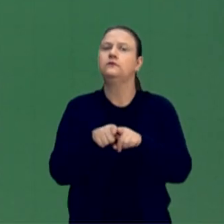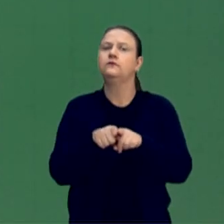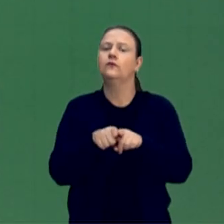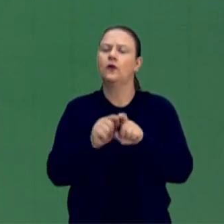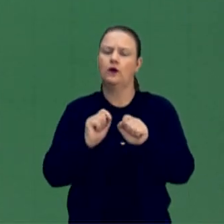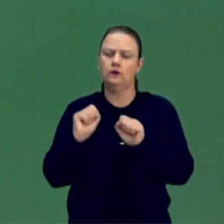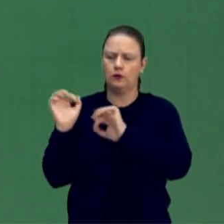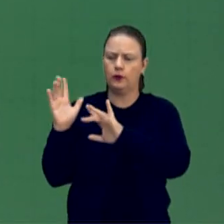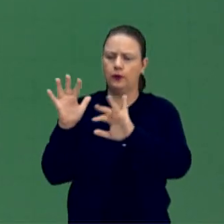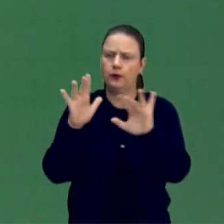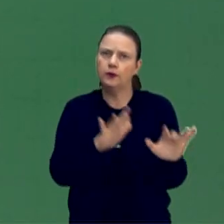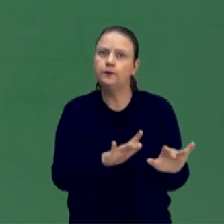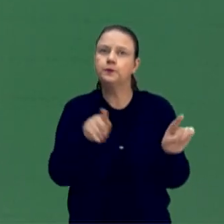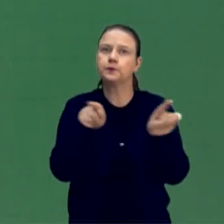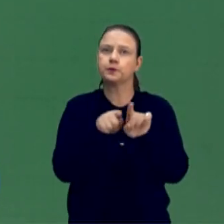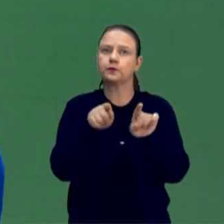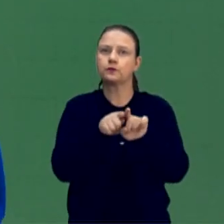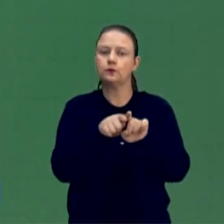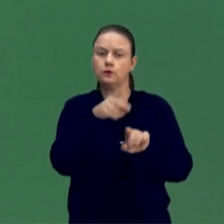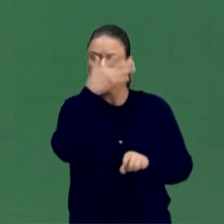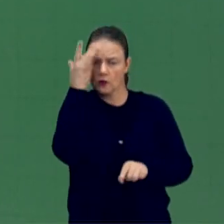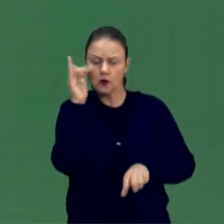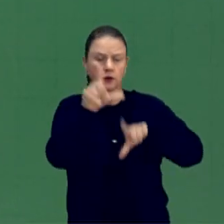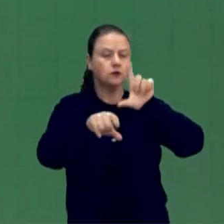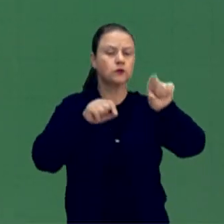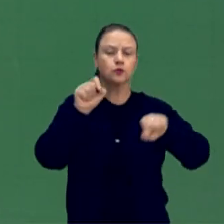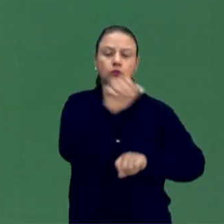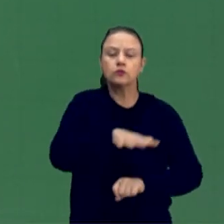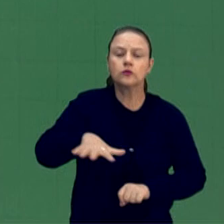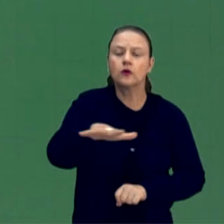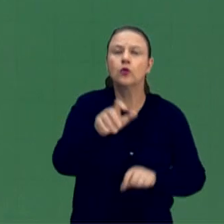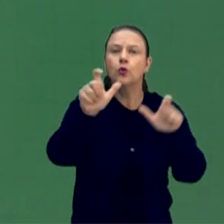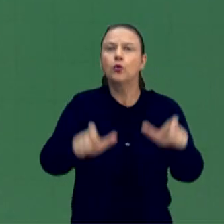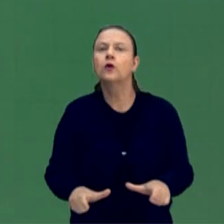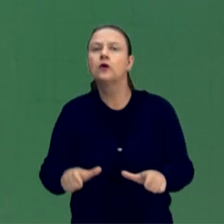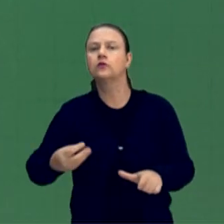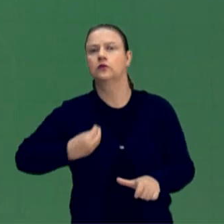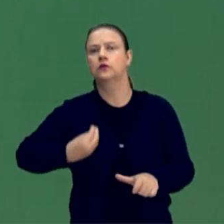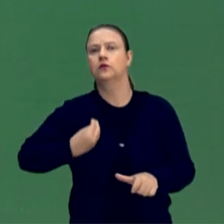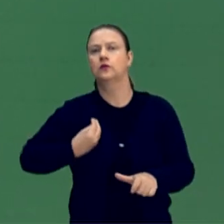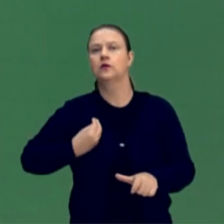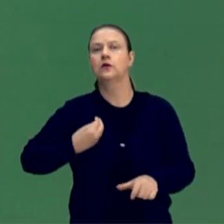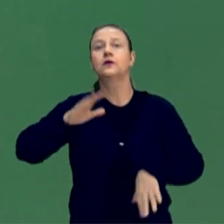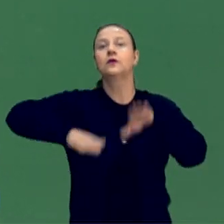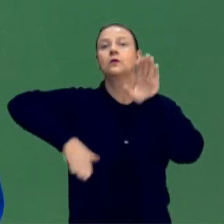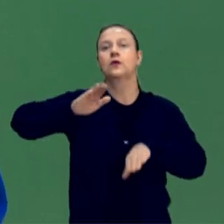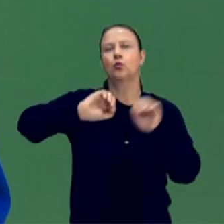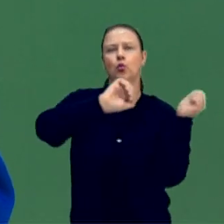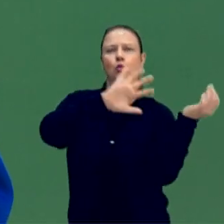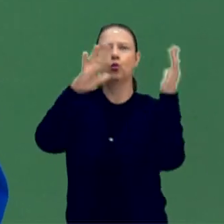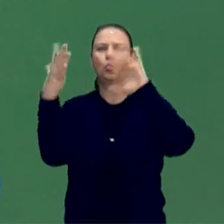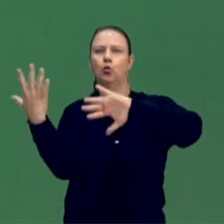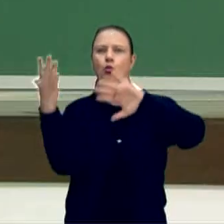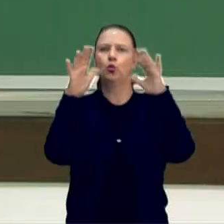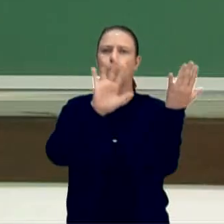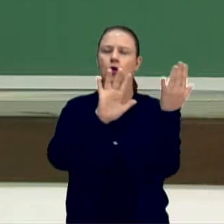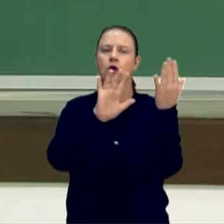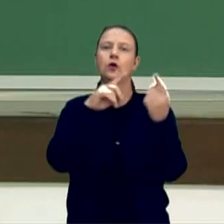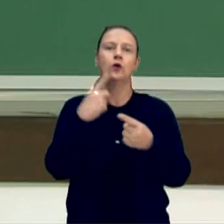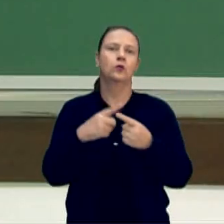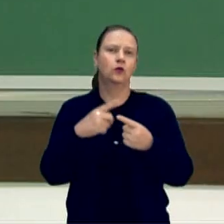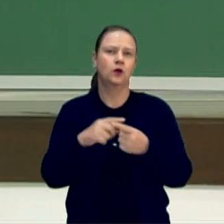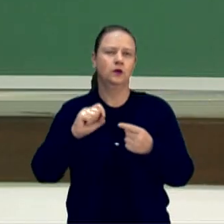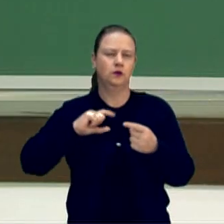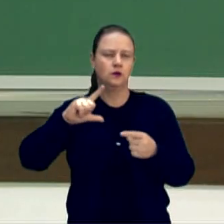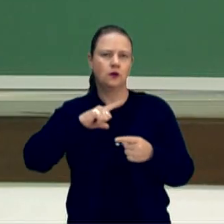questão climática. O clima árido e semiárido, que provocou tipos de vegetações adaptadas ao